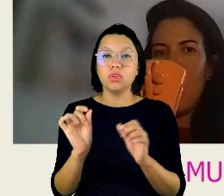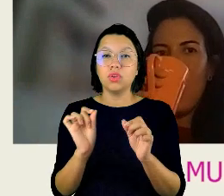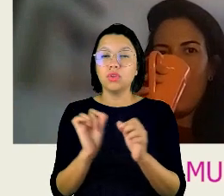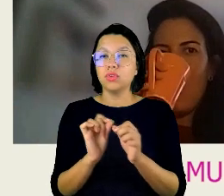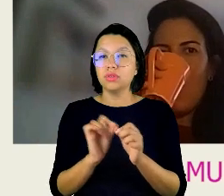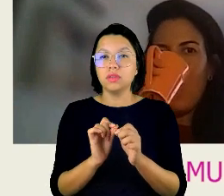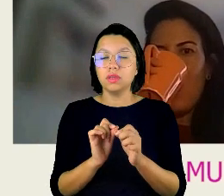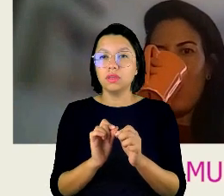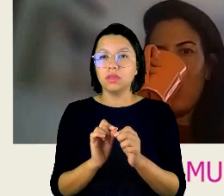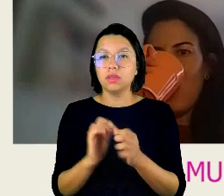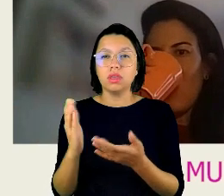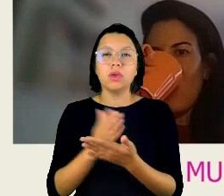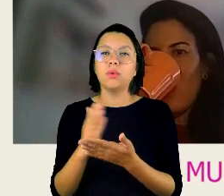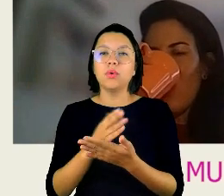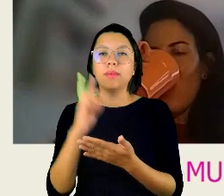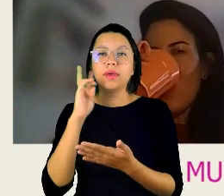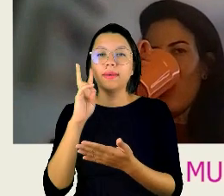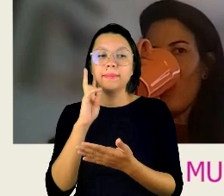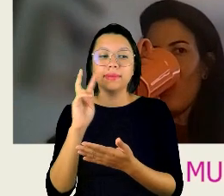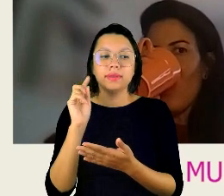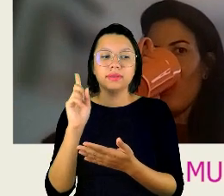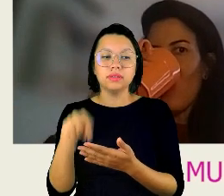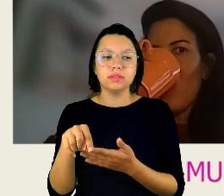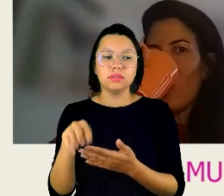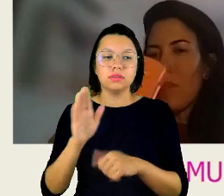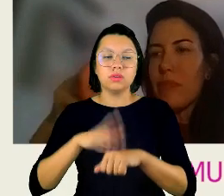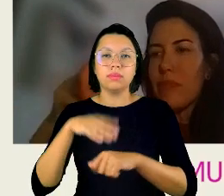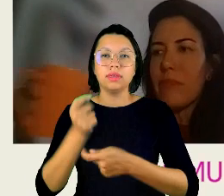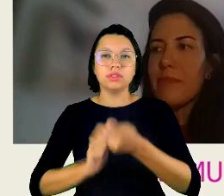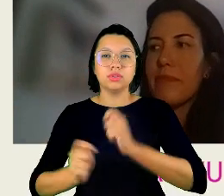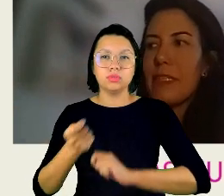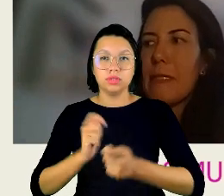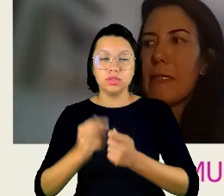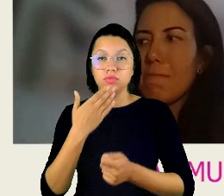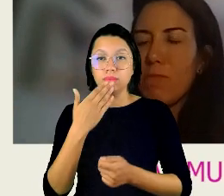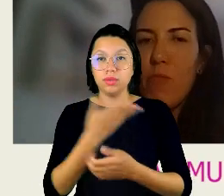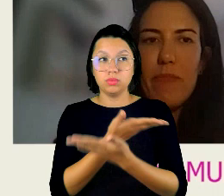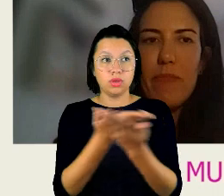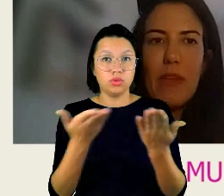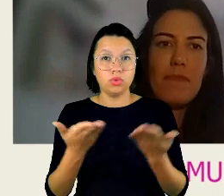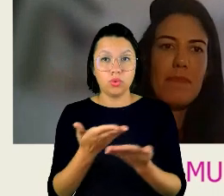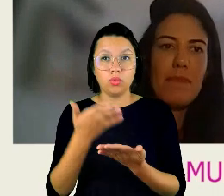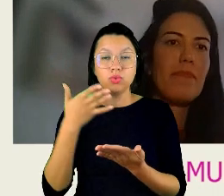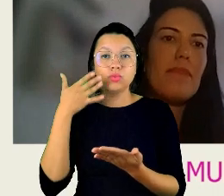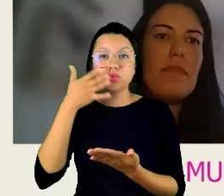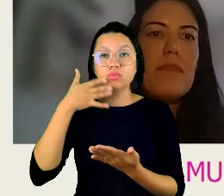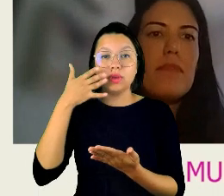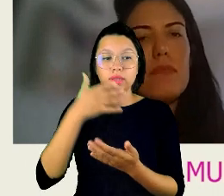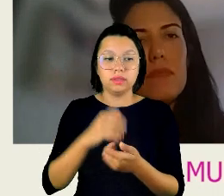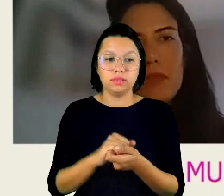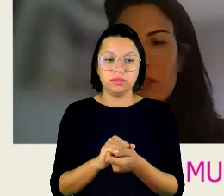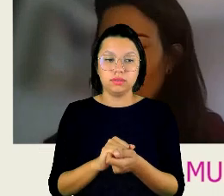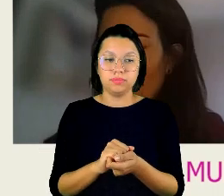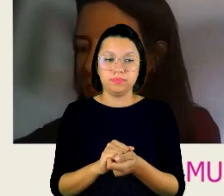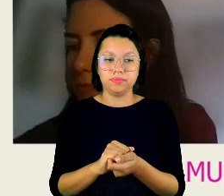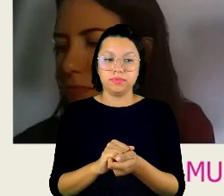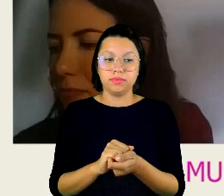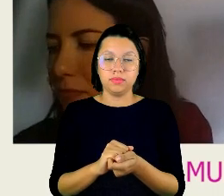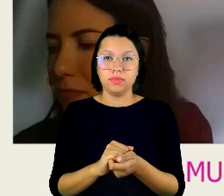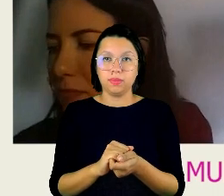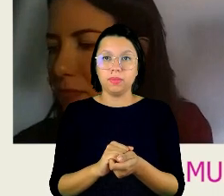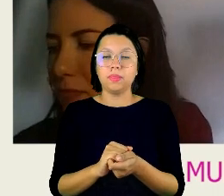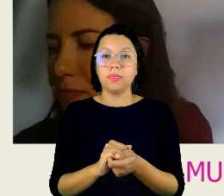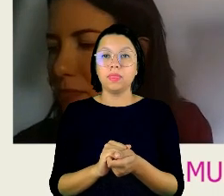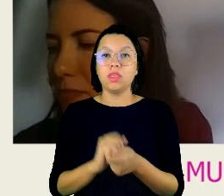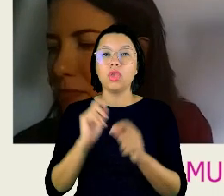algumas lembranças que são mais administrativas. Peço para todos os palestrantes que